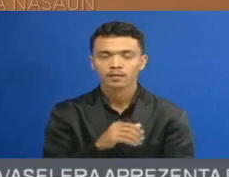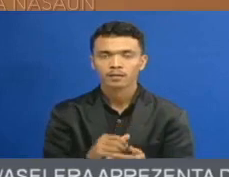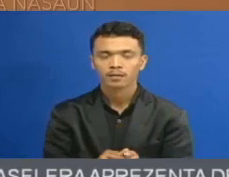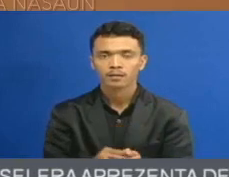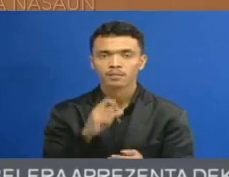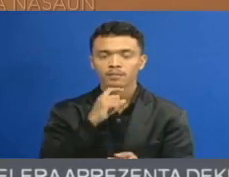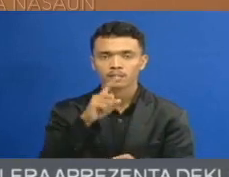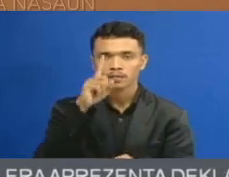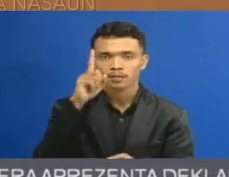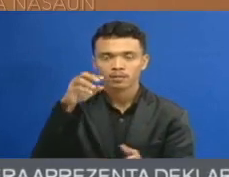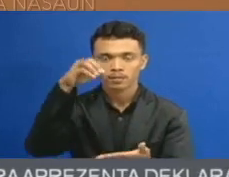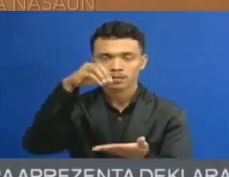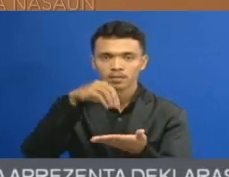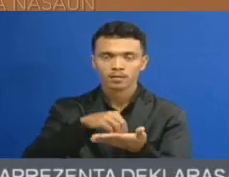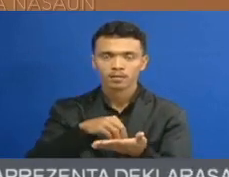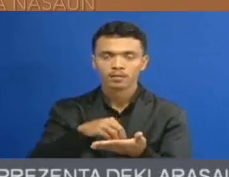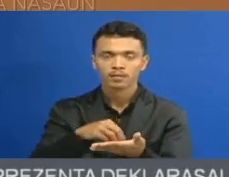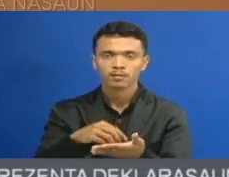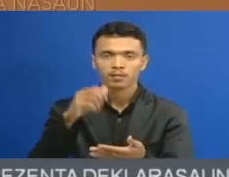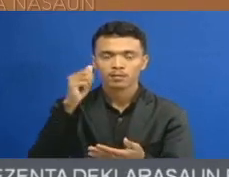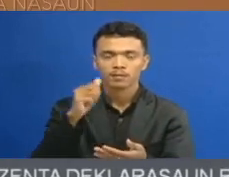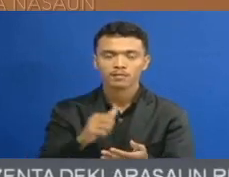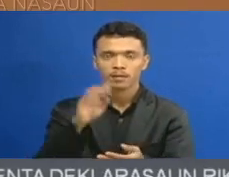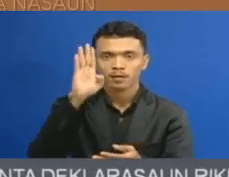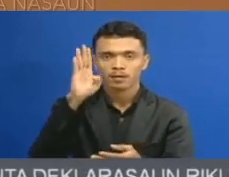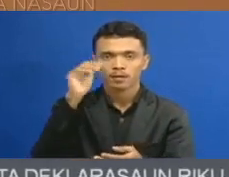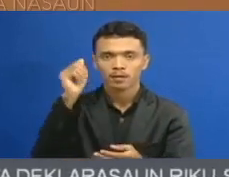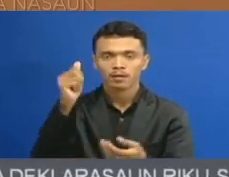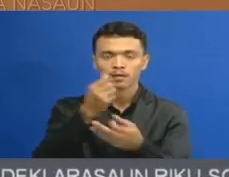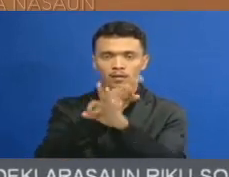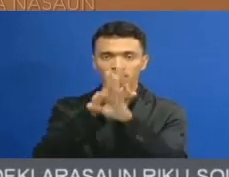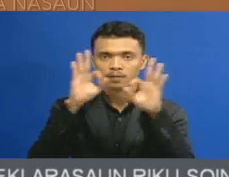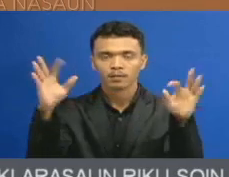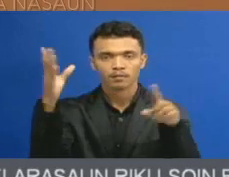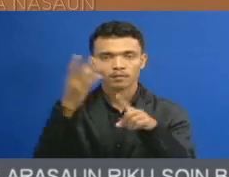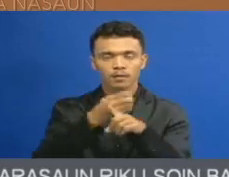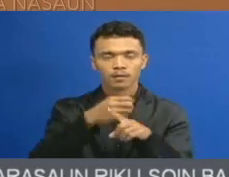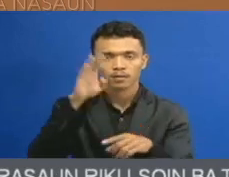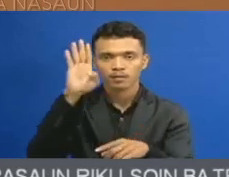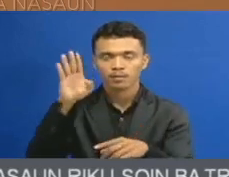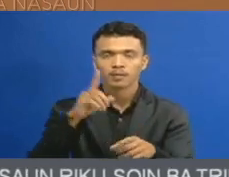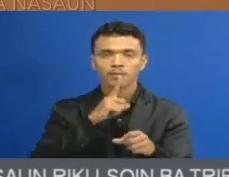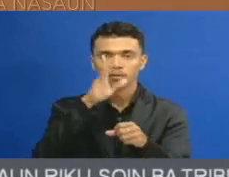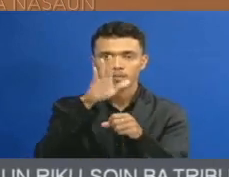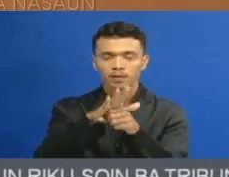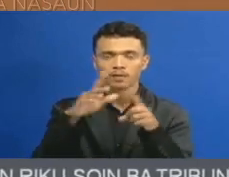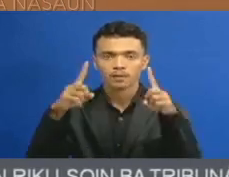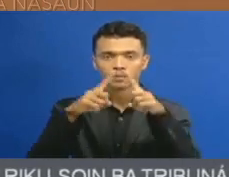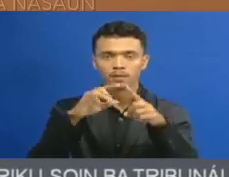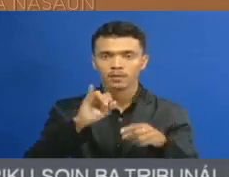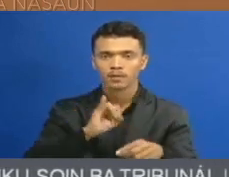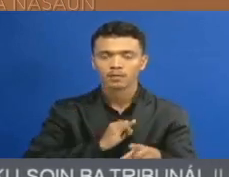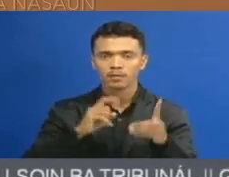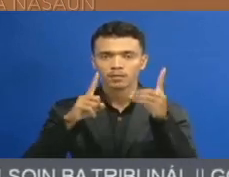ba CCB CCR mata otuono nebe CCR mata otuono nebe promete mai hau dia